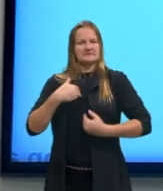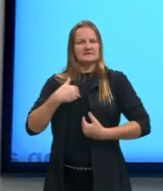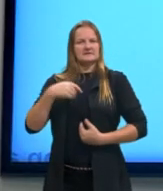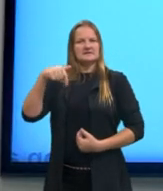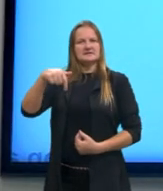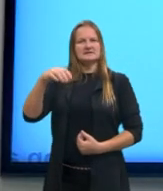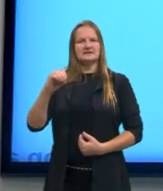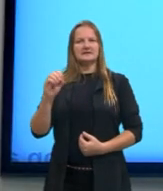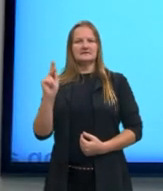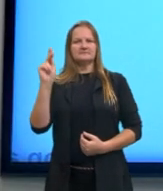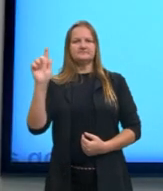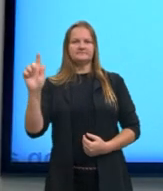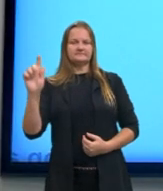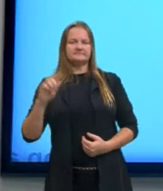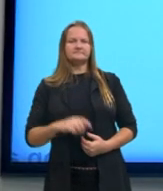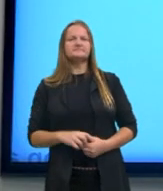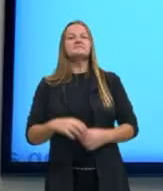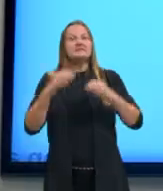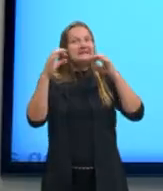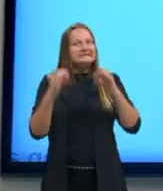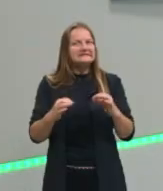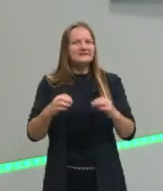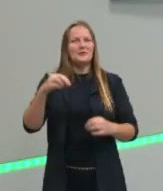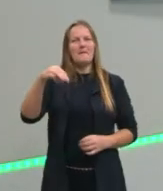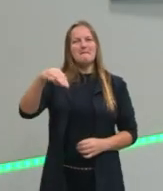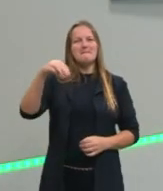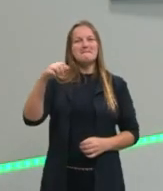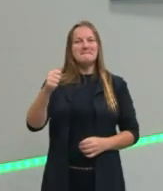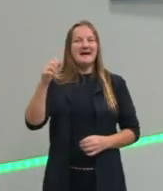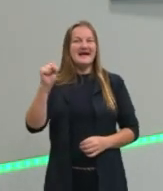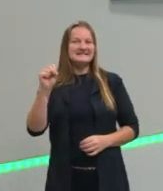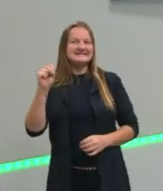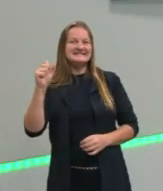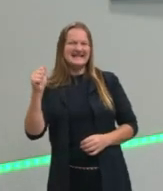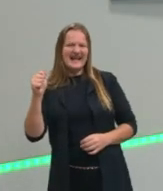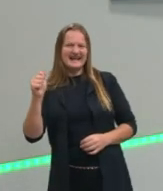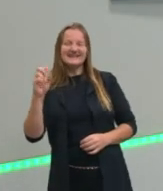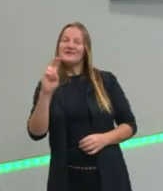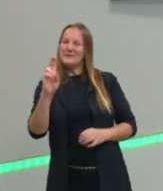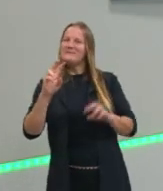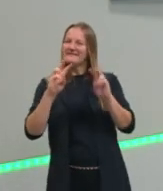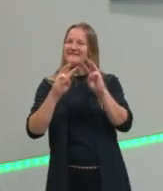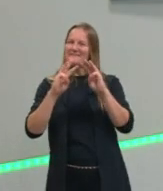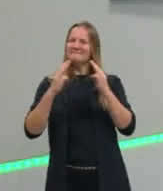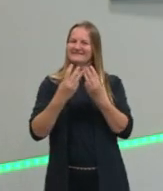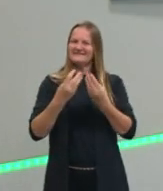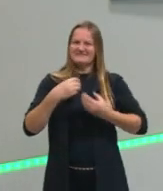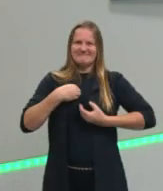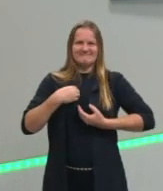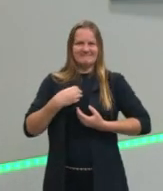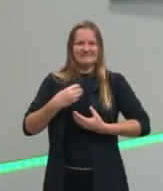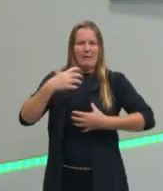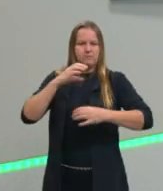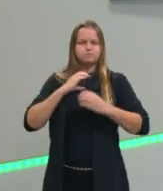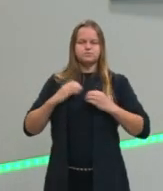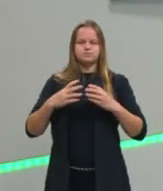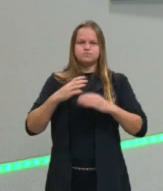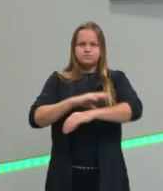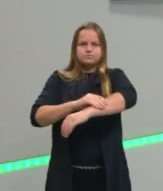tá então a gente tem que se atentar para isso claro que a gente pode utilizar isso no nosso dia-a-dia mas